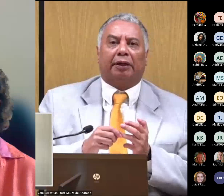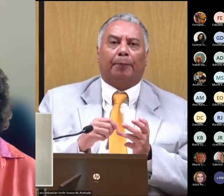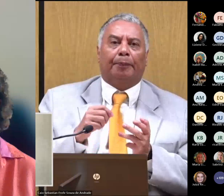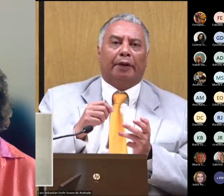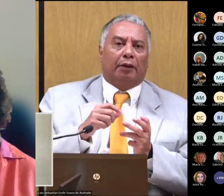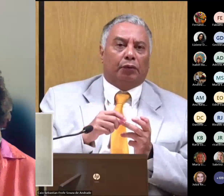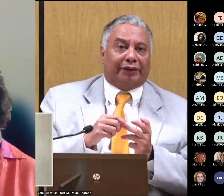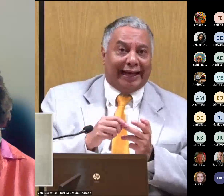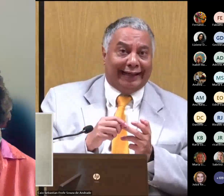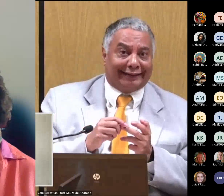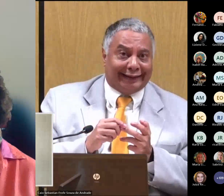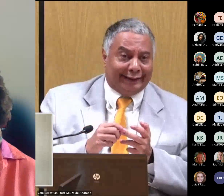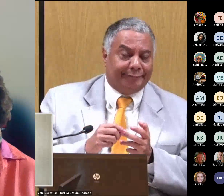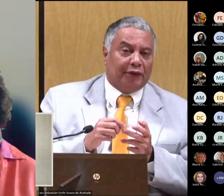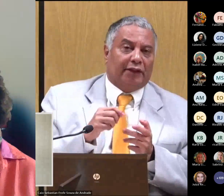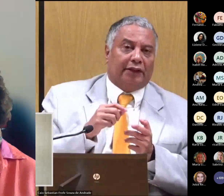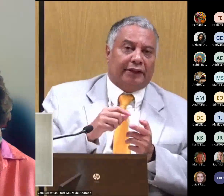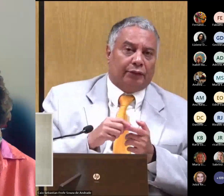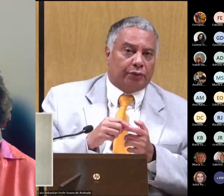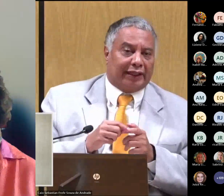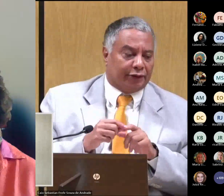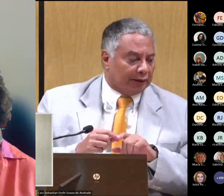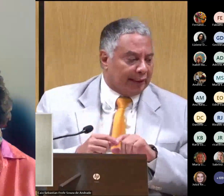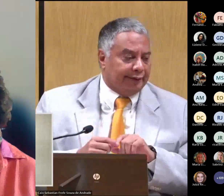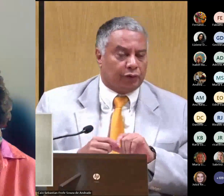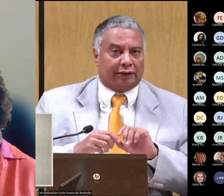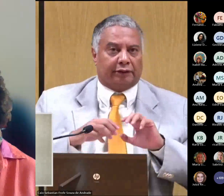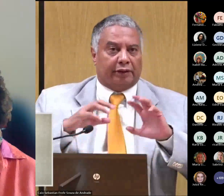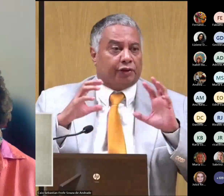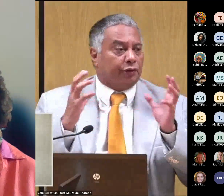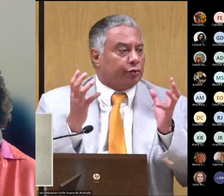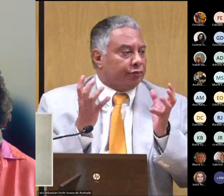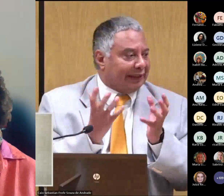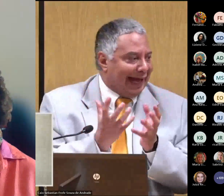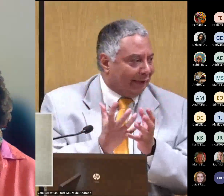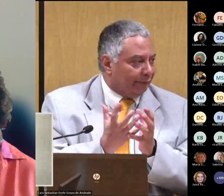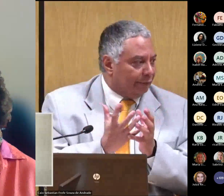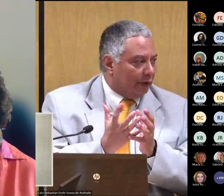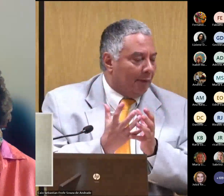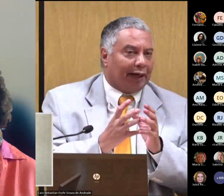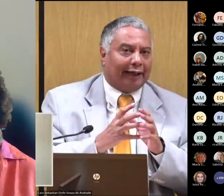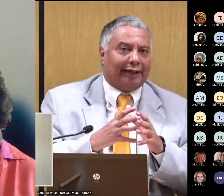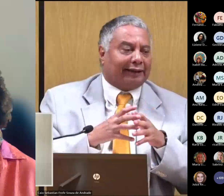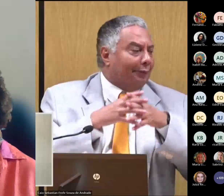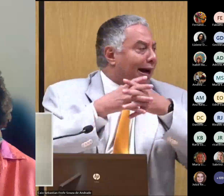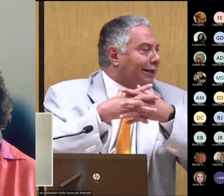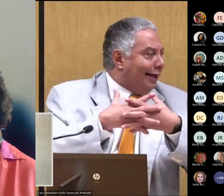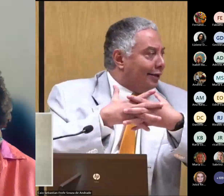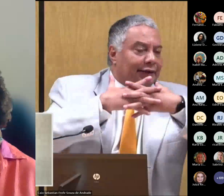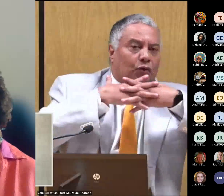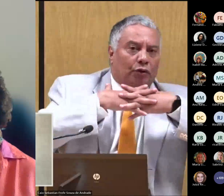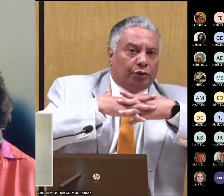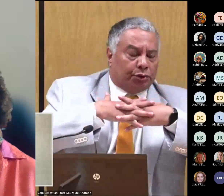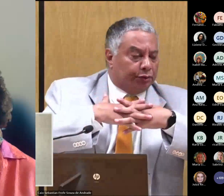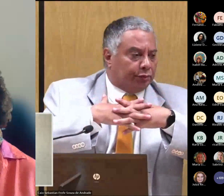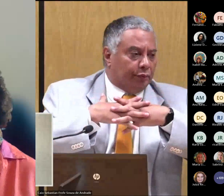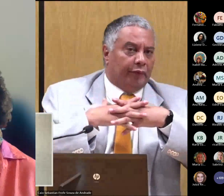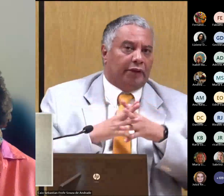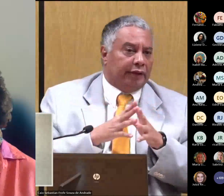Tribunal do TRT e do TJRJ então eles se juntaram para para trabalhar em